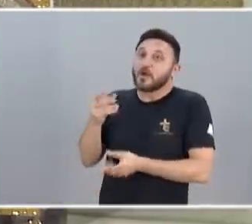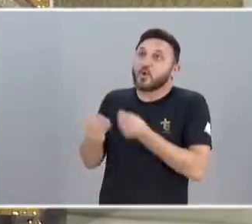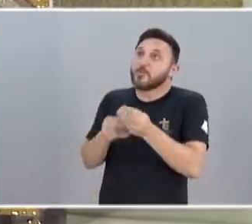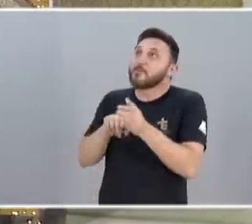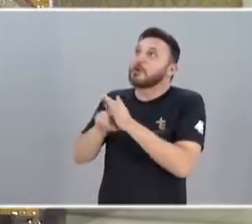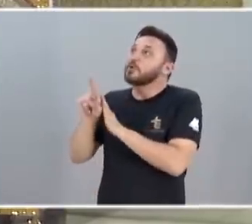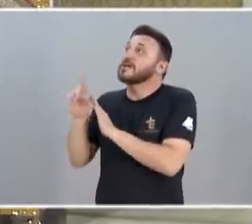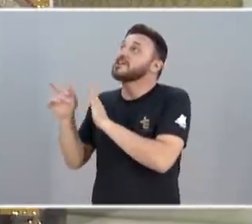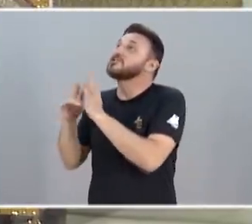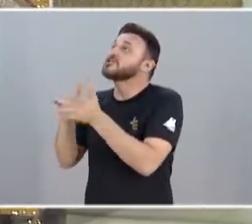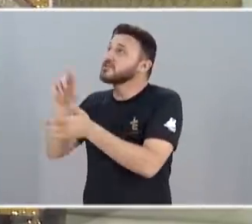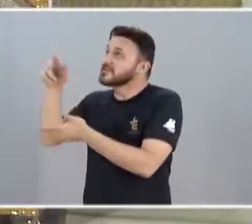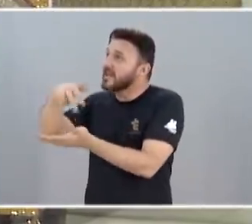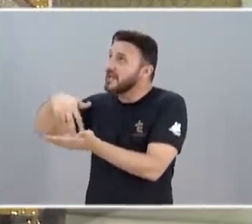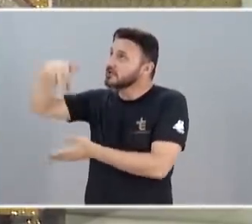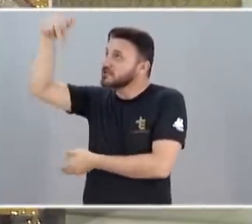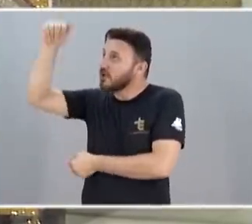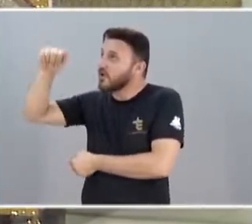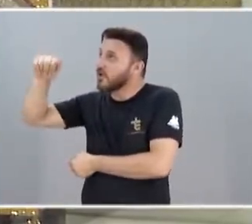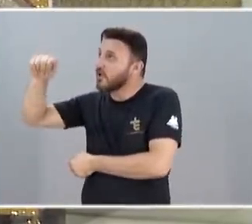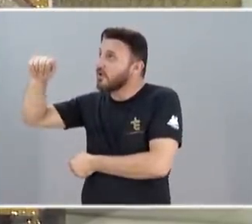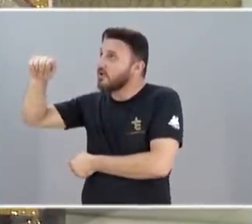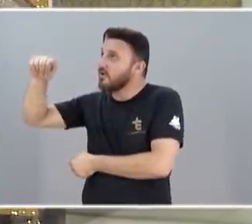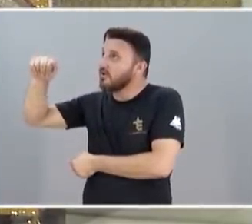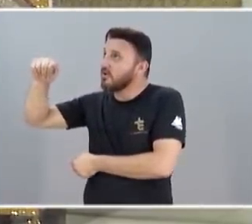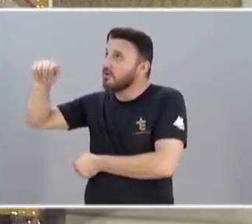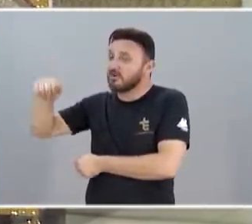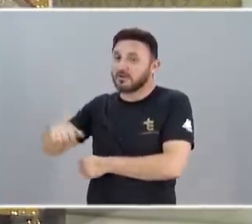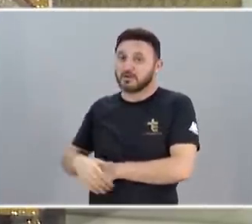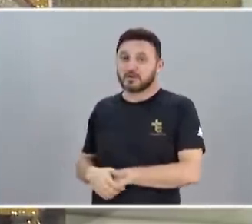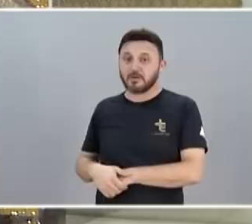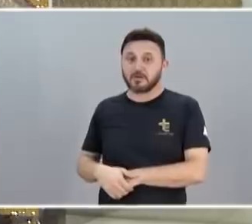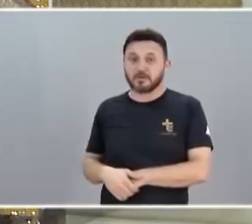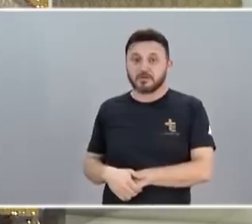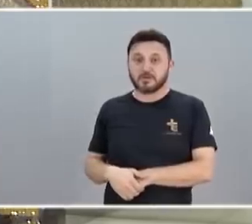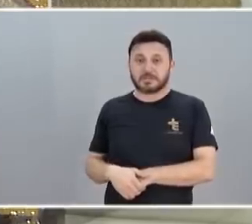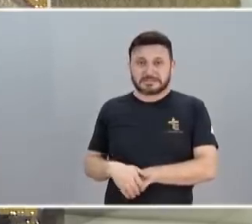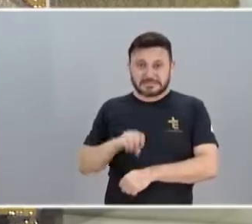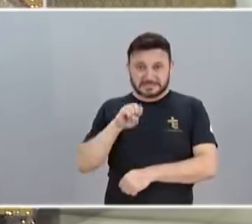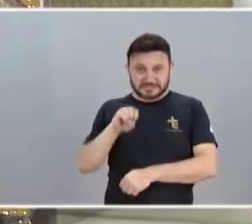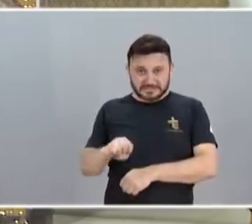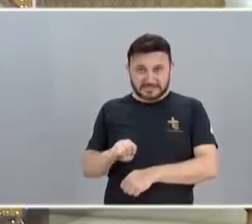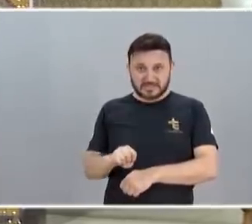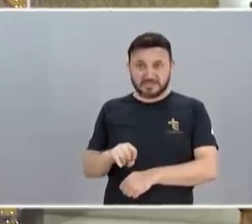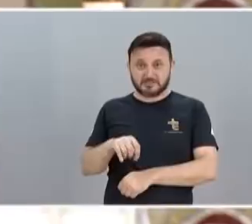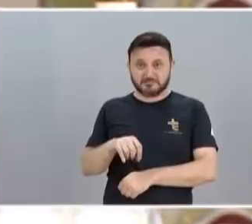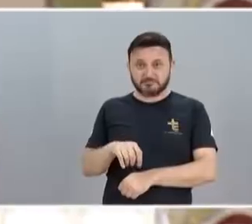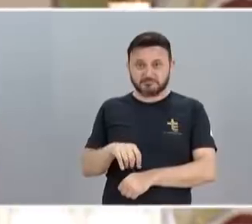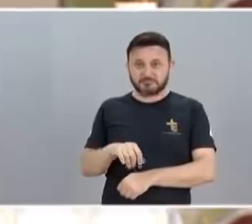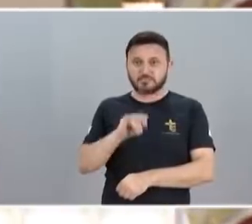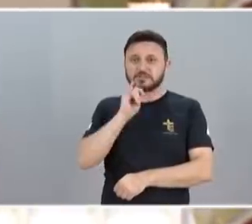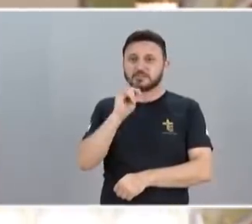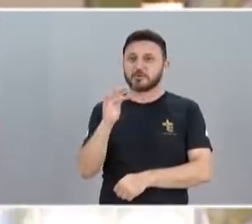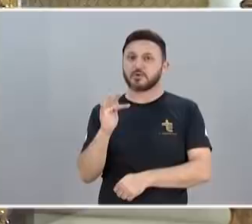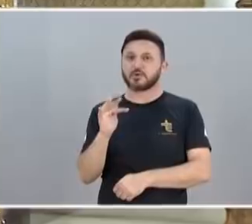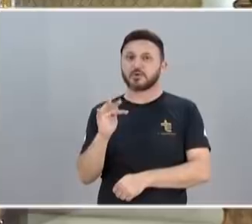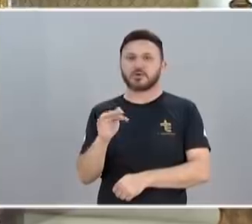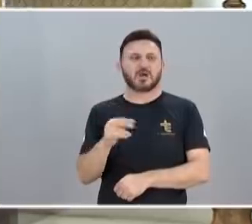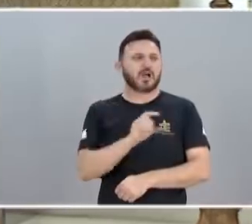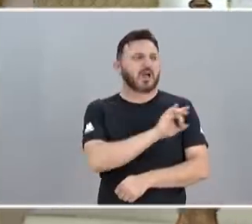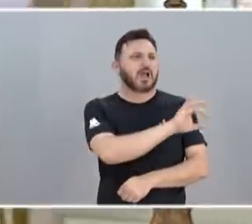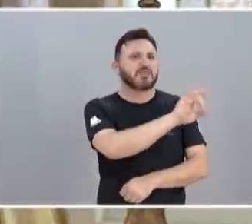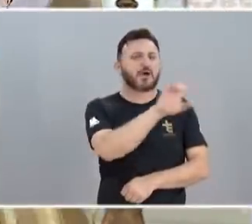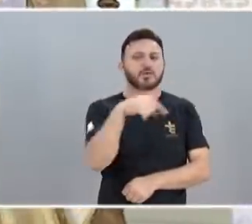A pergunta vai ser, você testemunha? Vai chegar Maria, José, Danilo,